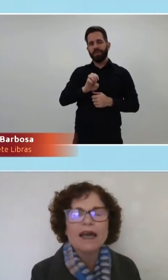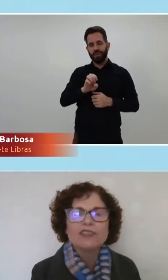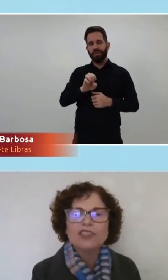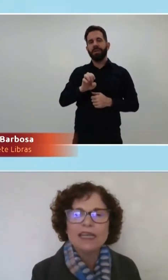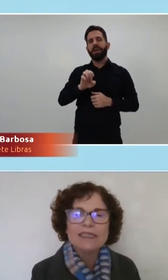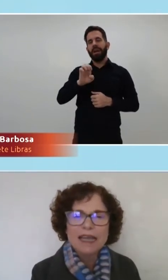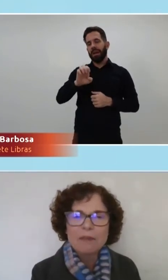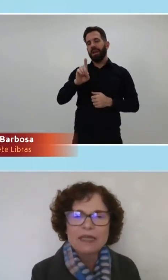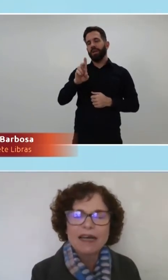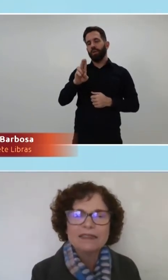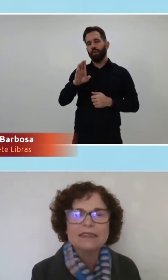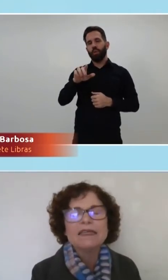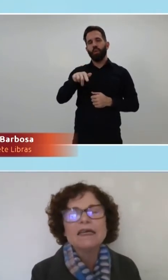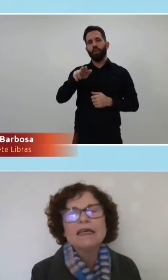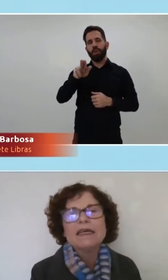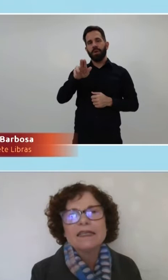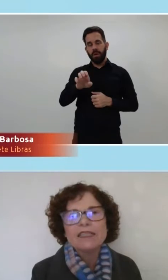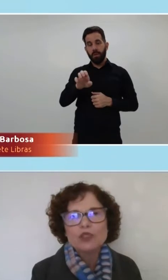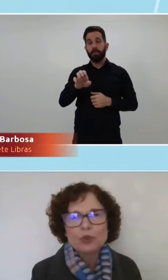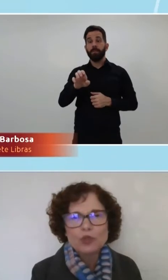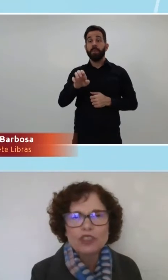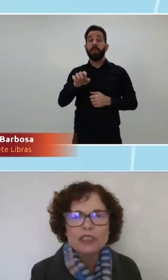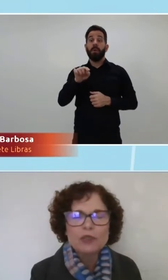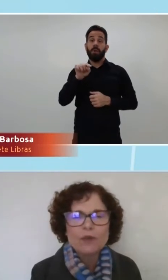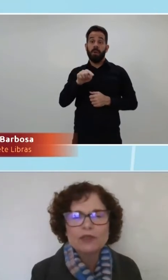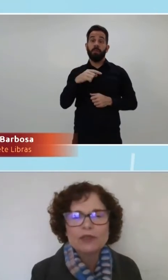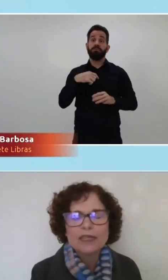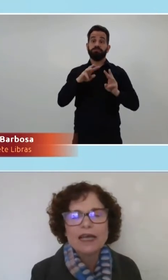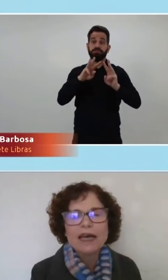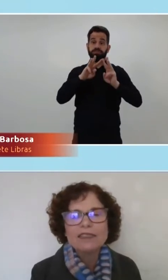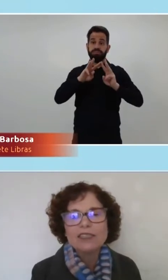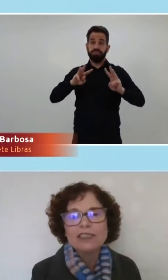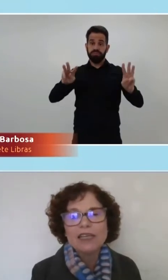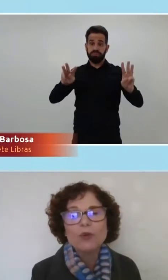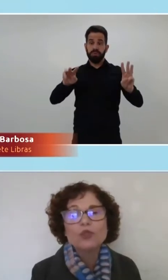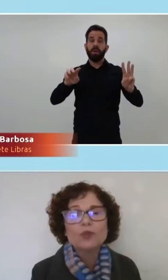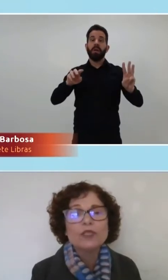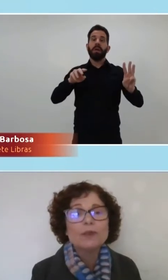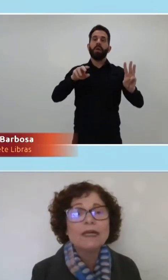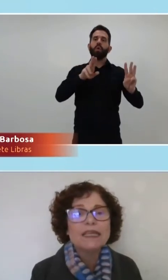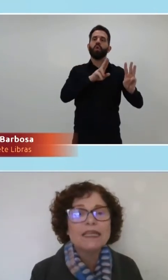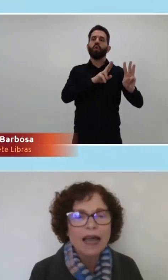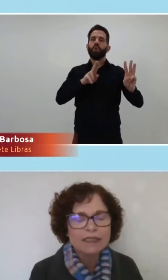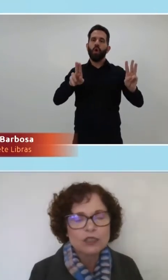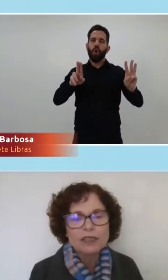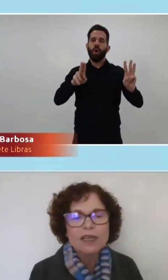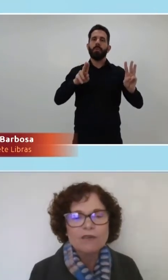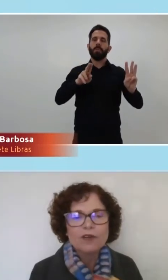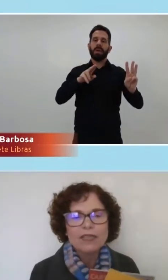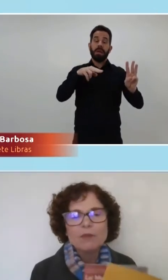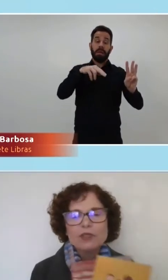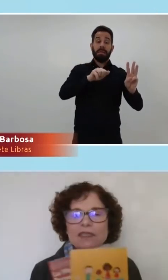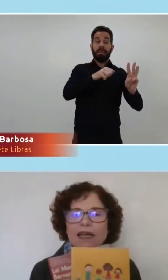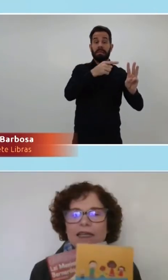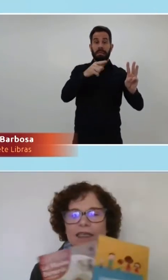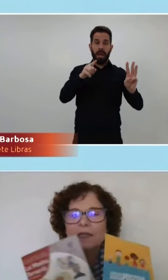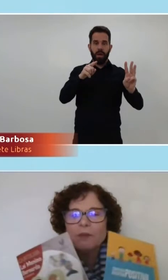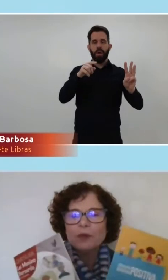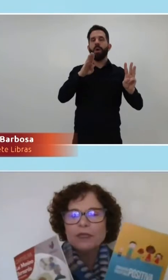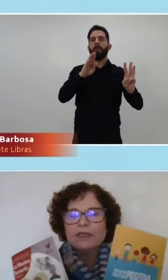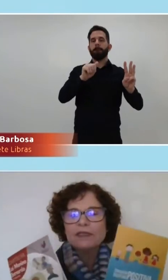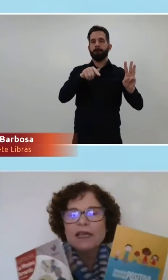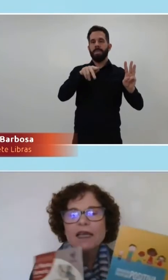nãobateeduque.org.br. A gente, nessa caminhada, né, de discutir isso com a sociedade, a gente tem construído materiais. Vou até mostrar